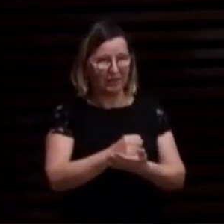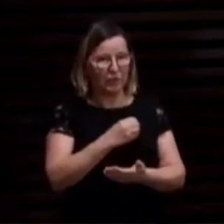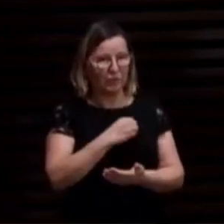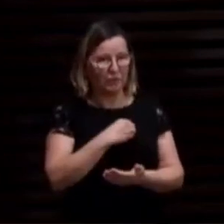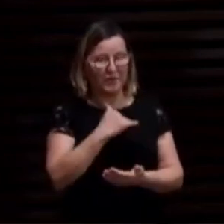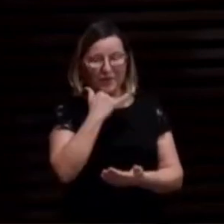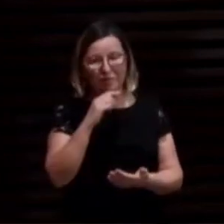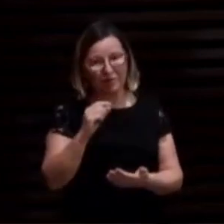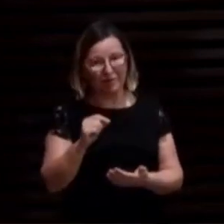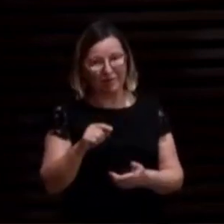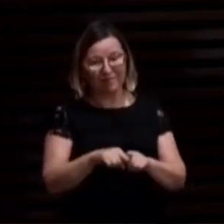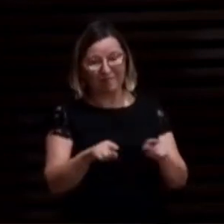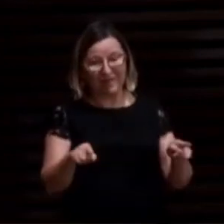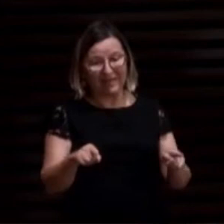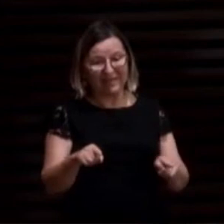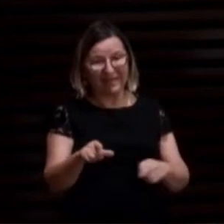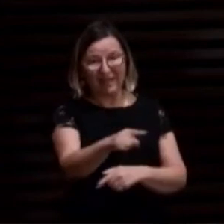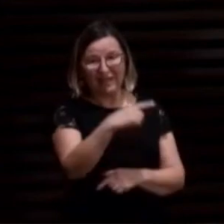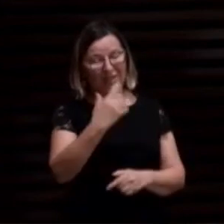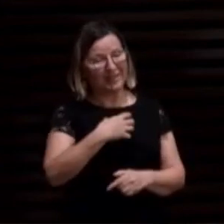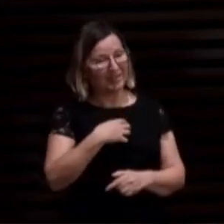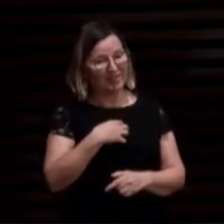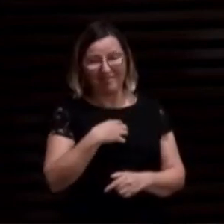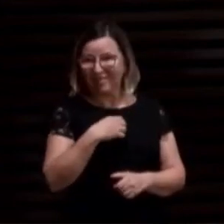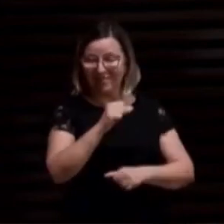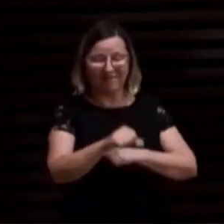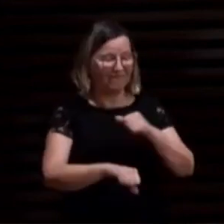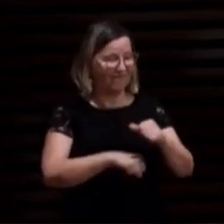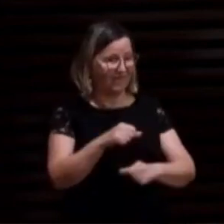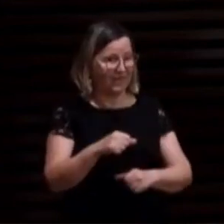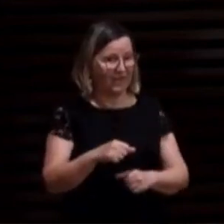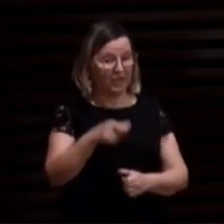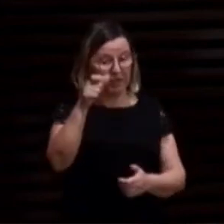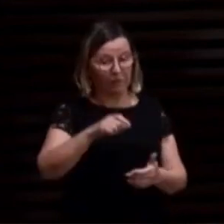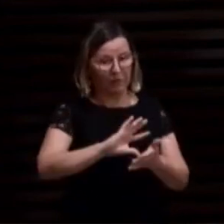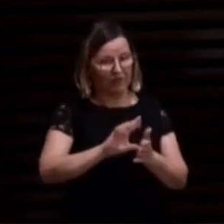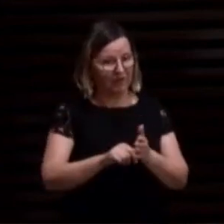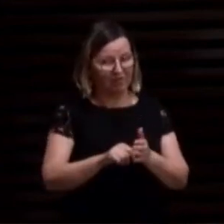tratado. E o ladrão não é transformado.